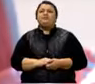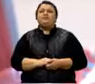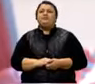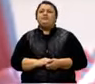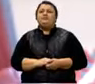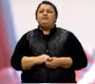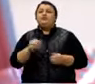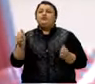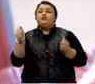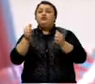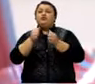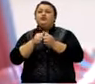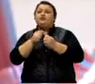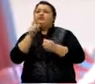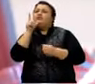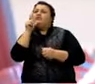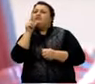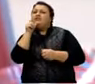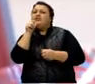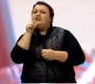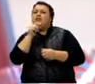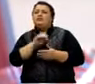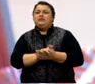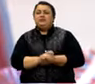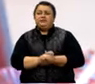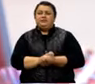água, como se nós estivéssemos